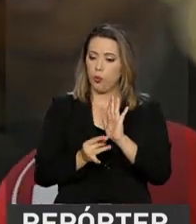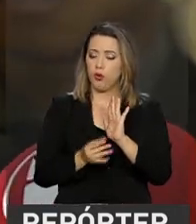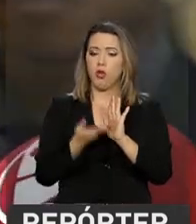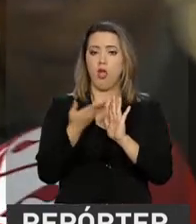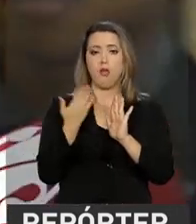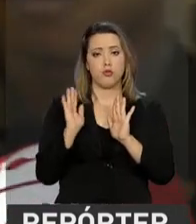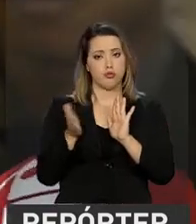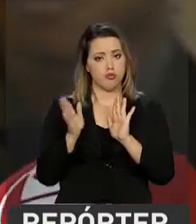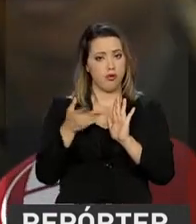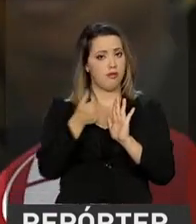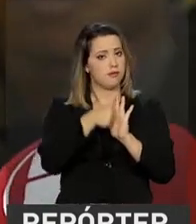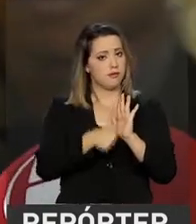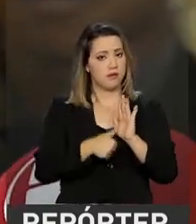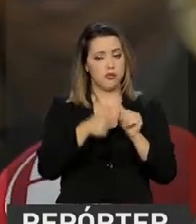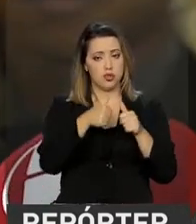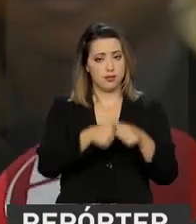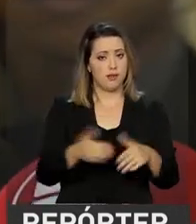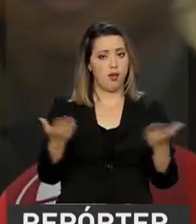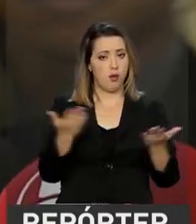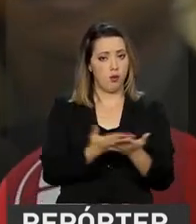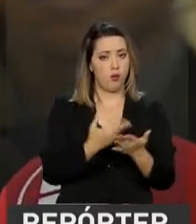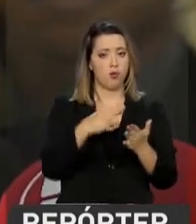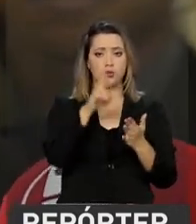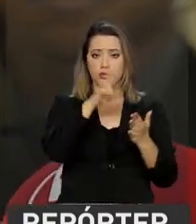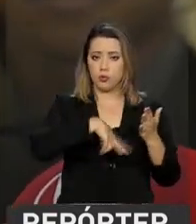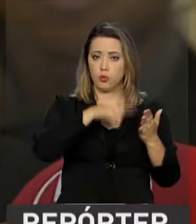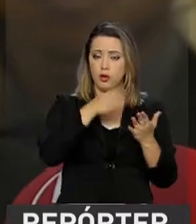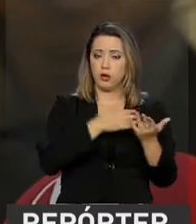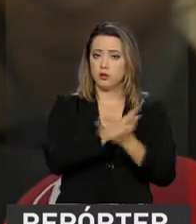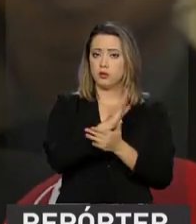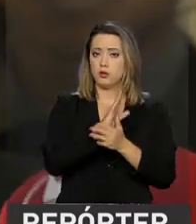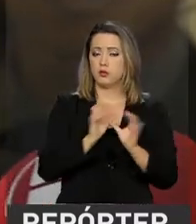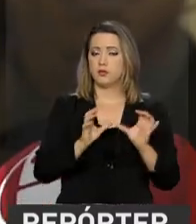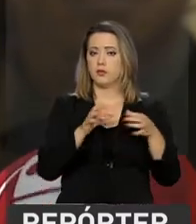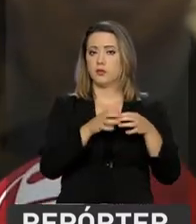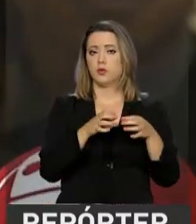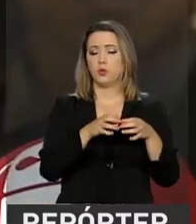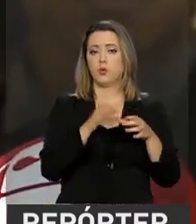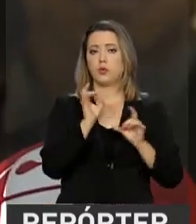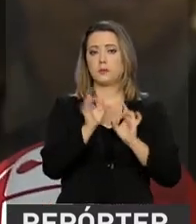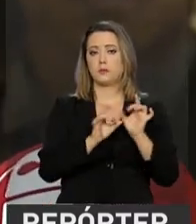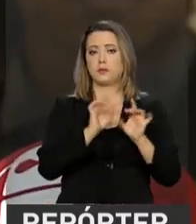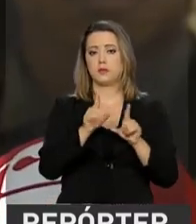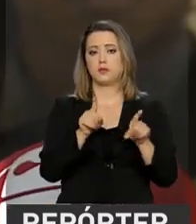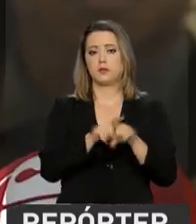hoje no relatório aprovado na comissão especial